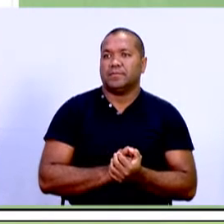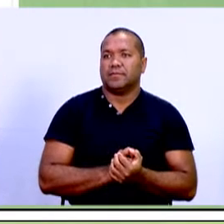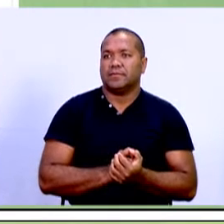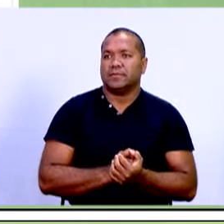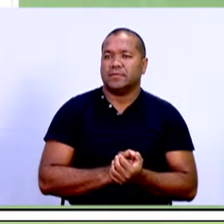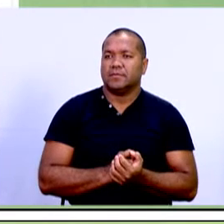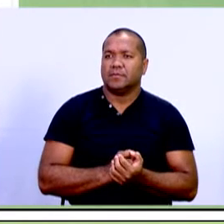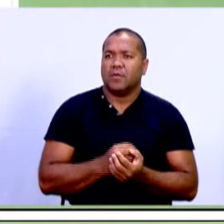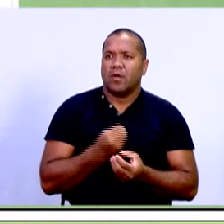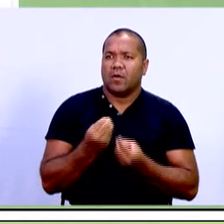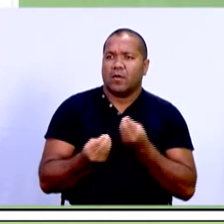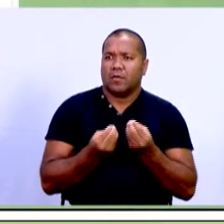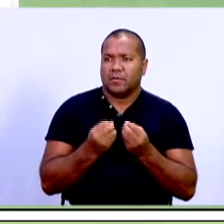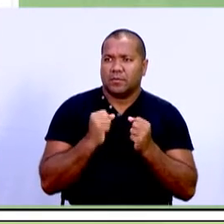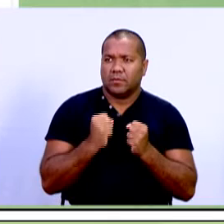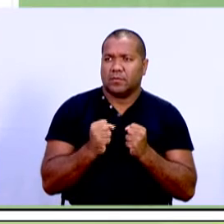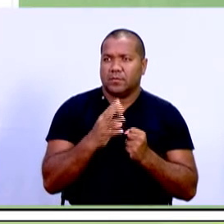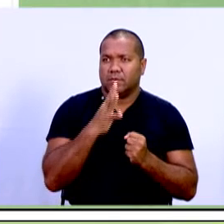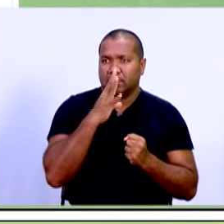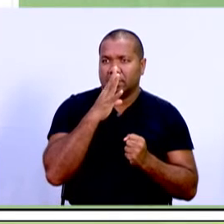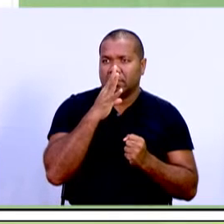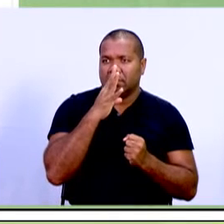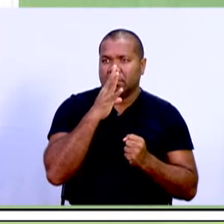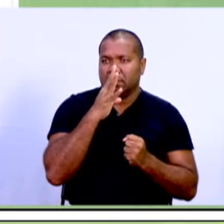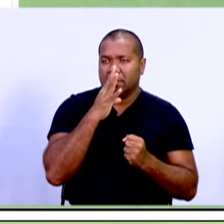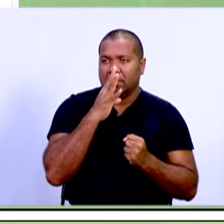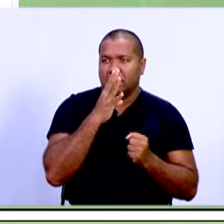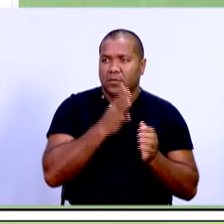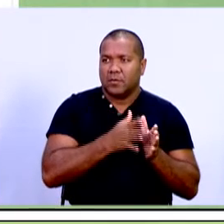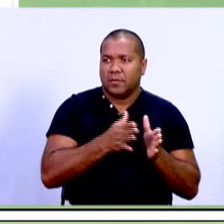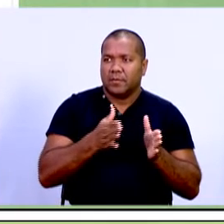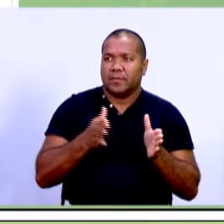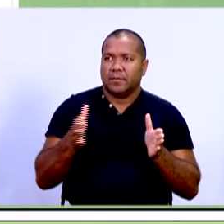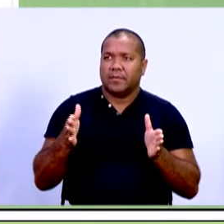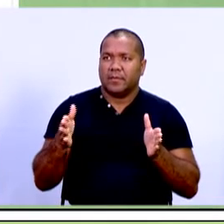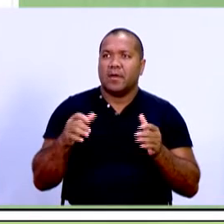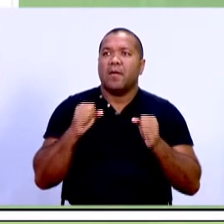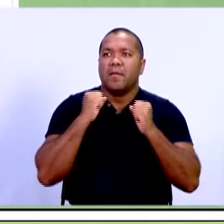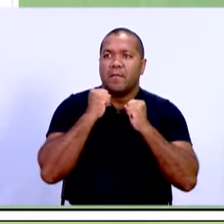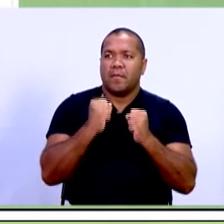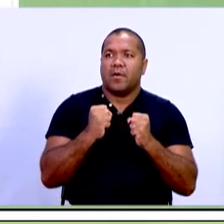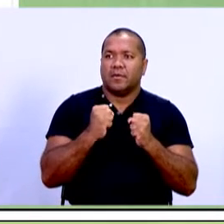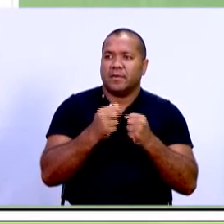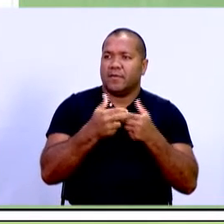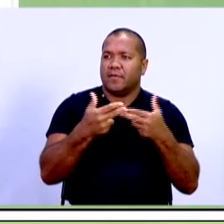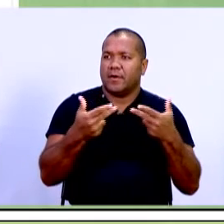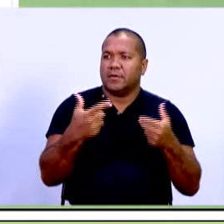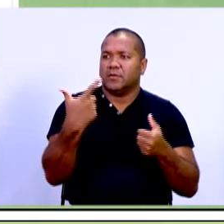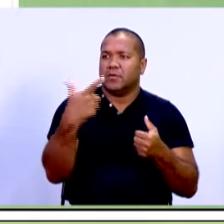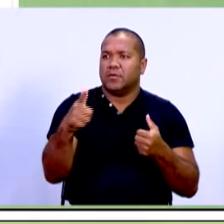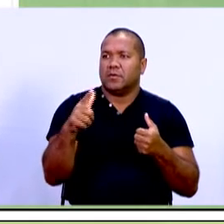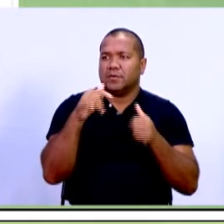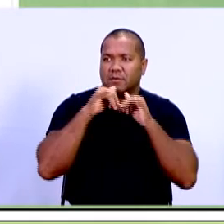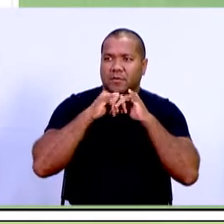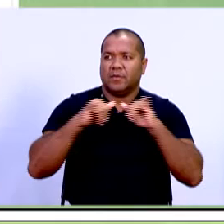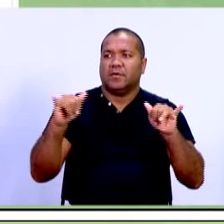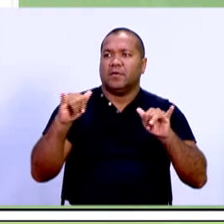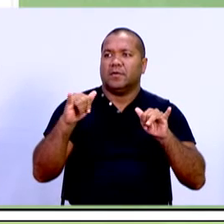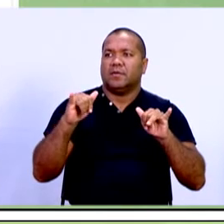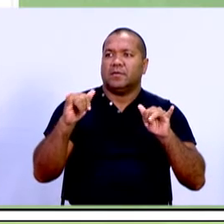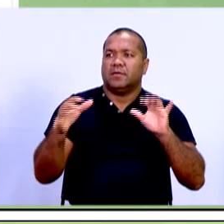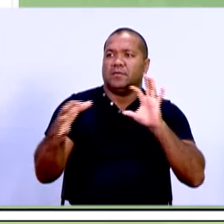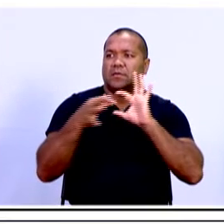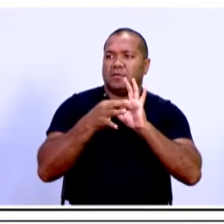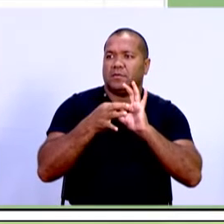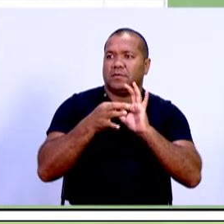Como vocês podem observar, por meio dos dashboards, é possível ter várias outras informações relacionadas